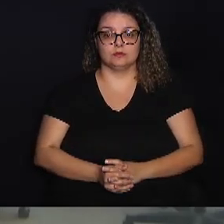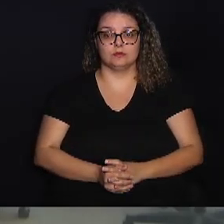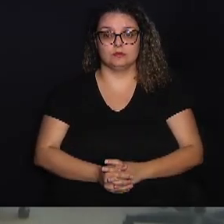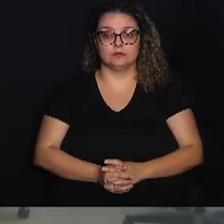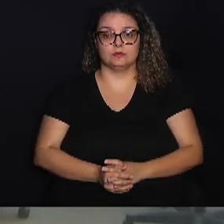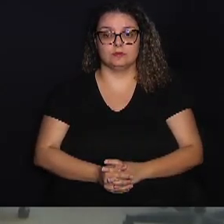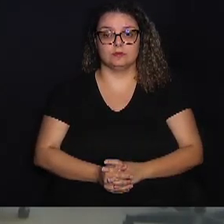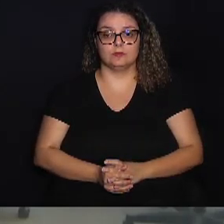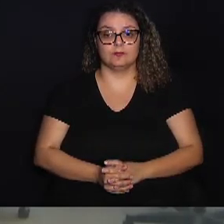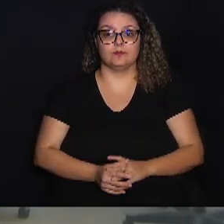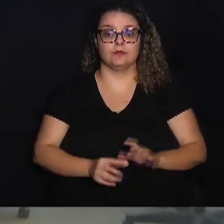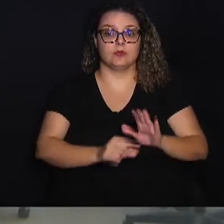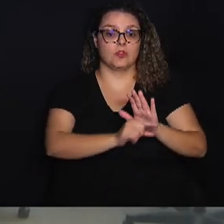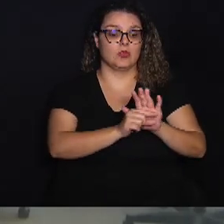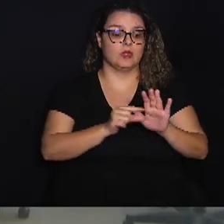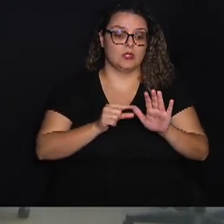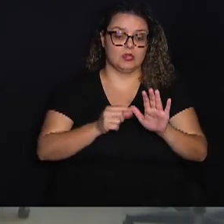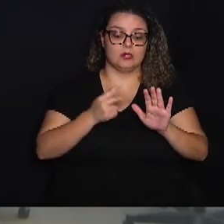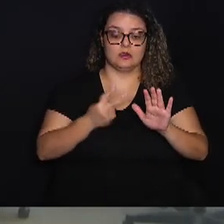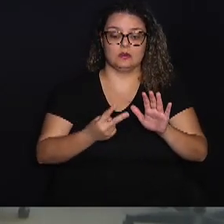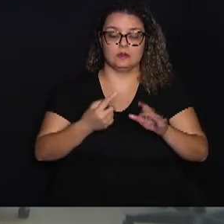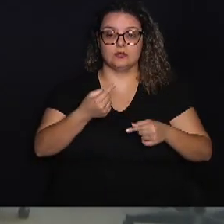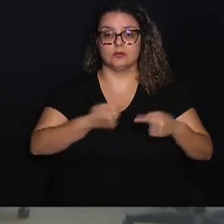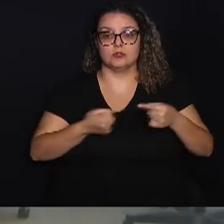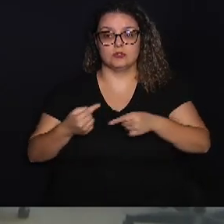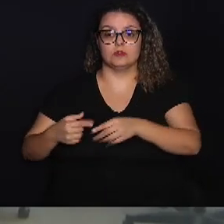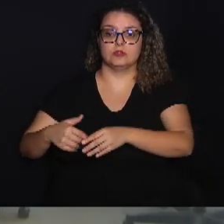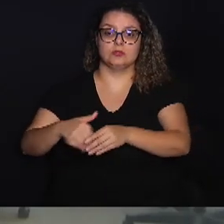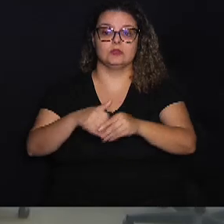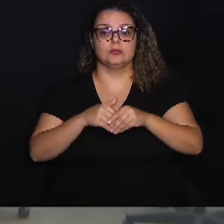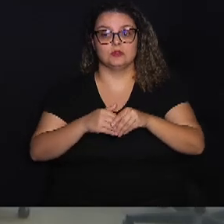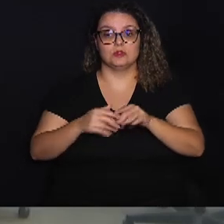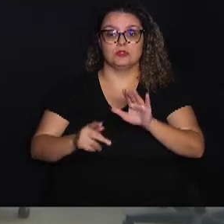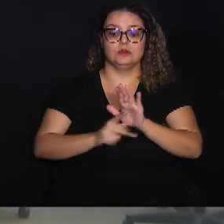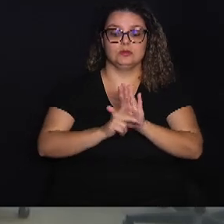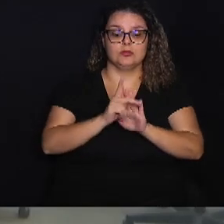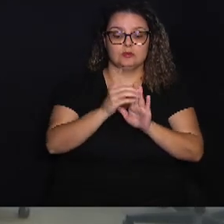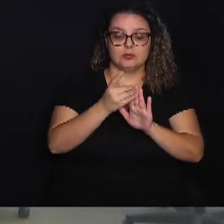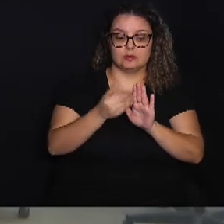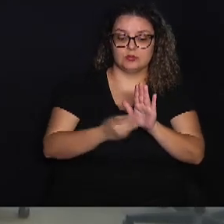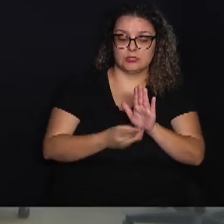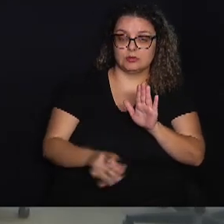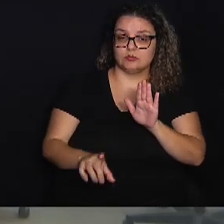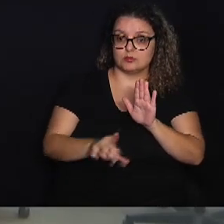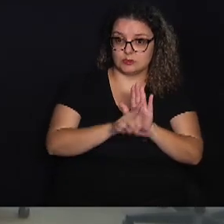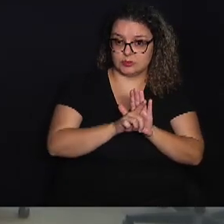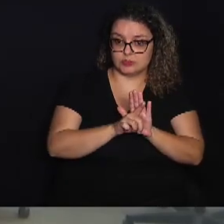item dois turno único de discussão e votação do projeto de decreto